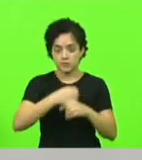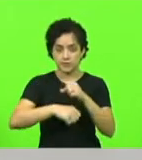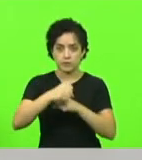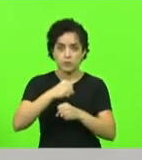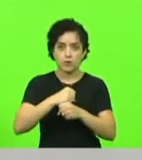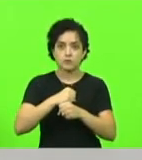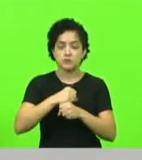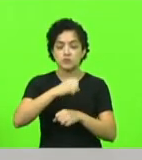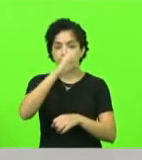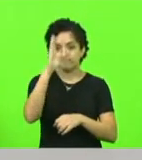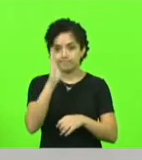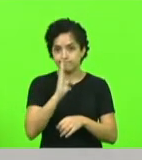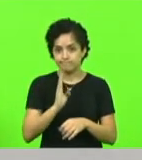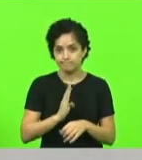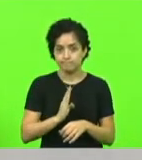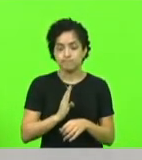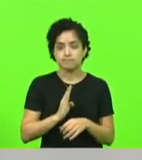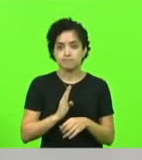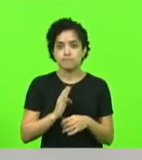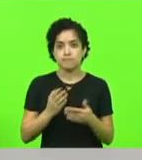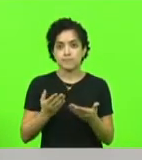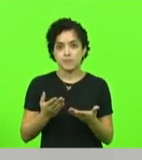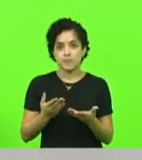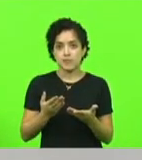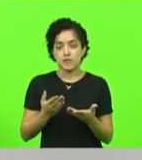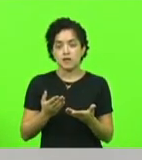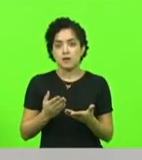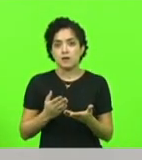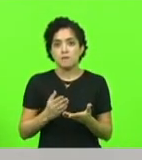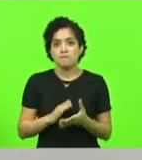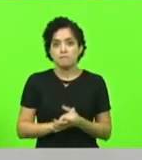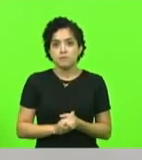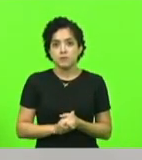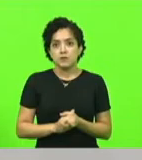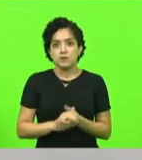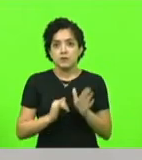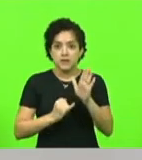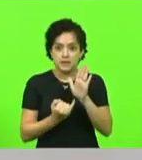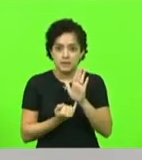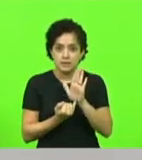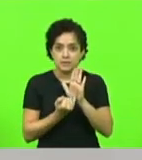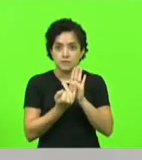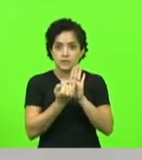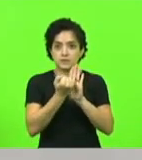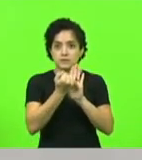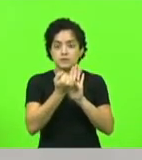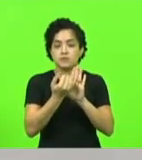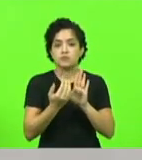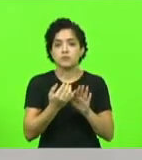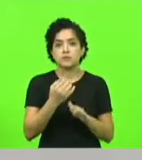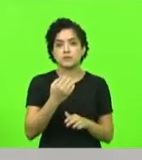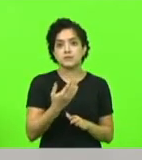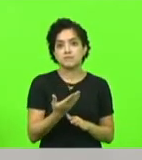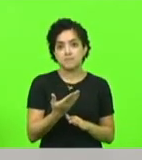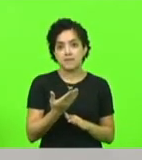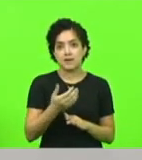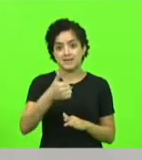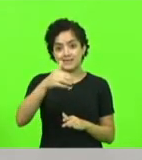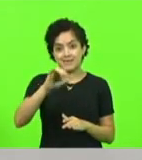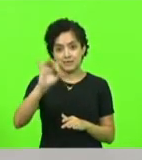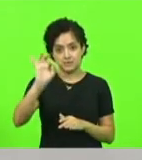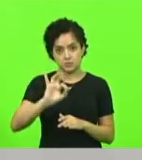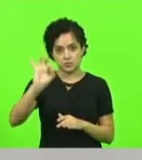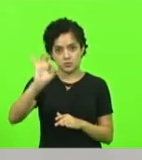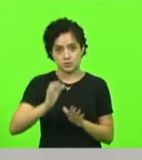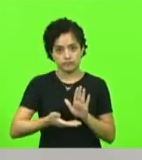Brasil definitivamente, deputado Caro Preso, está com uma inflação anual acima de 2 dígitos, acima de 10%.